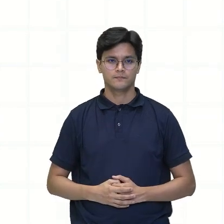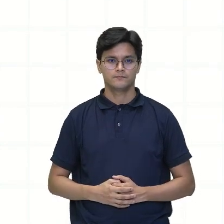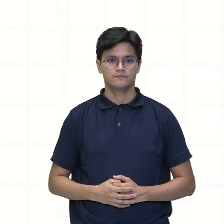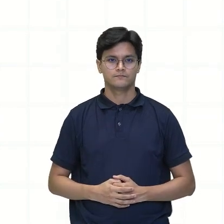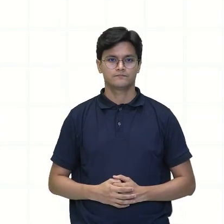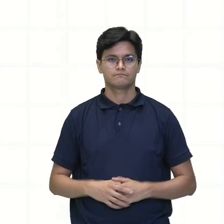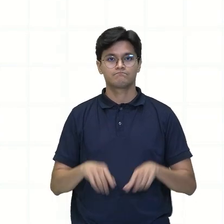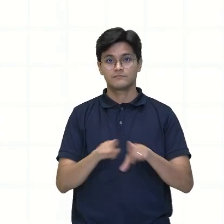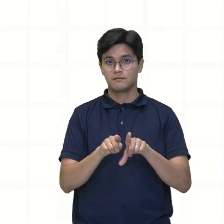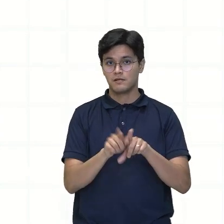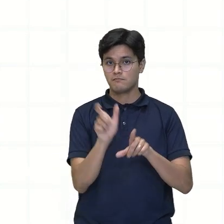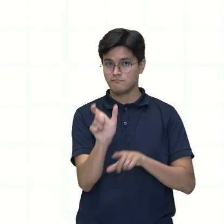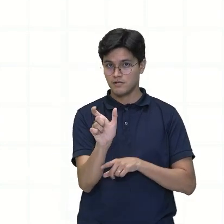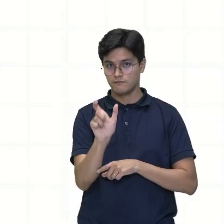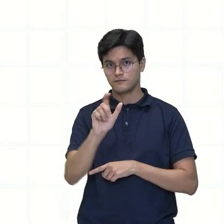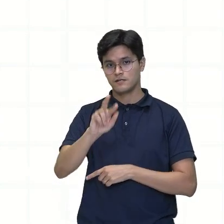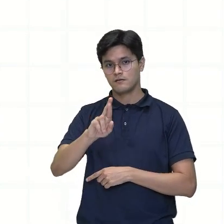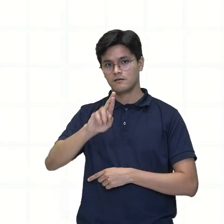realístico.